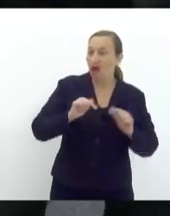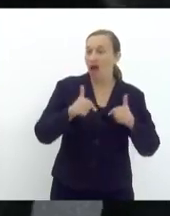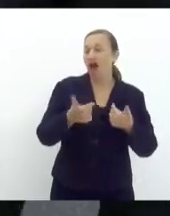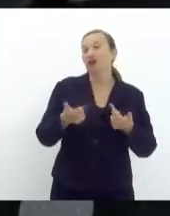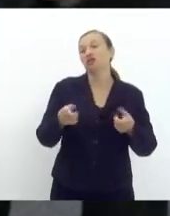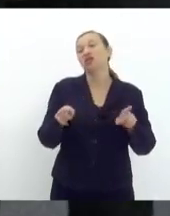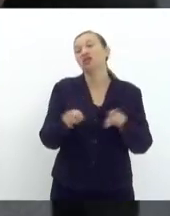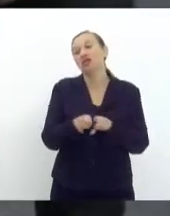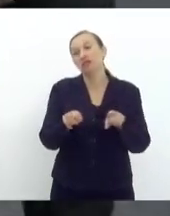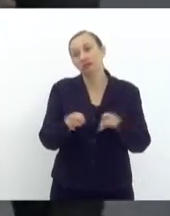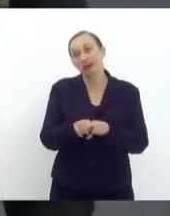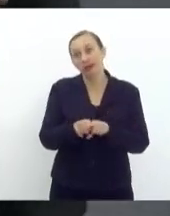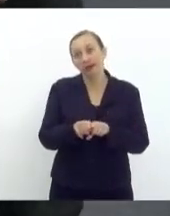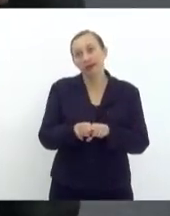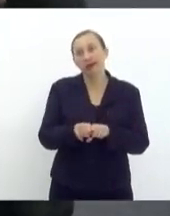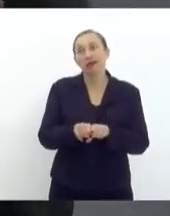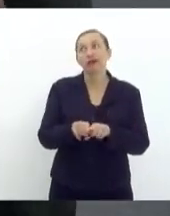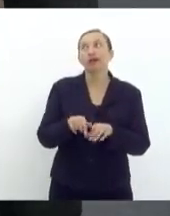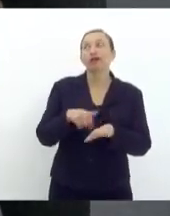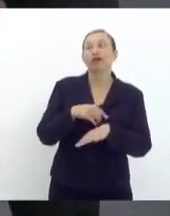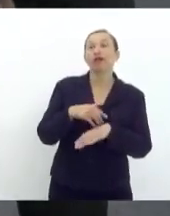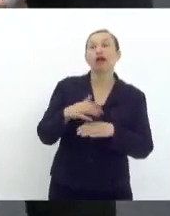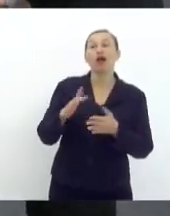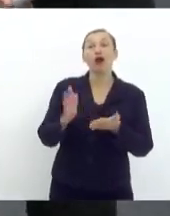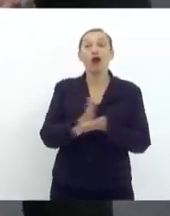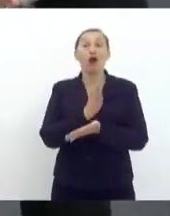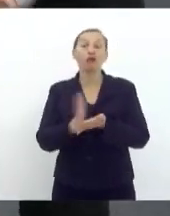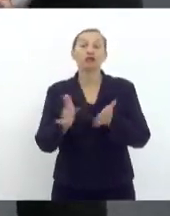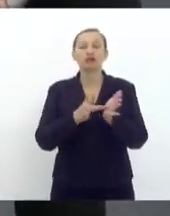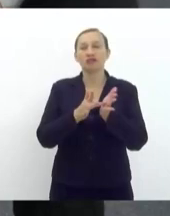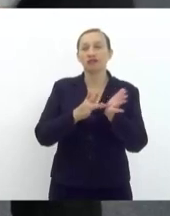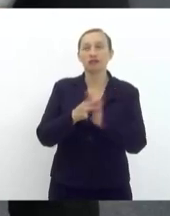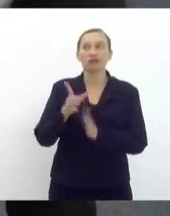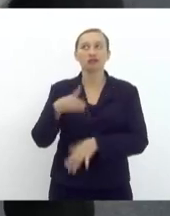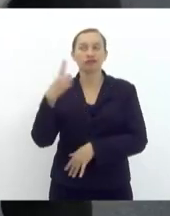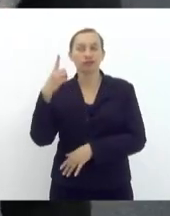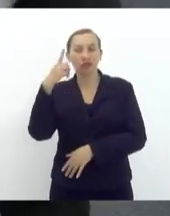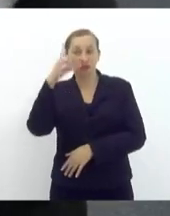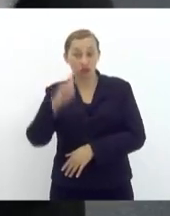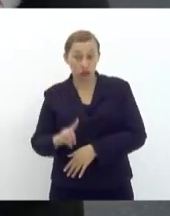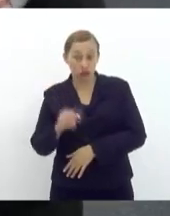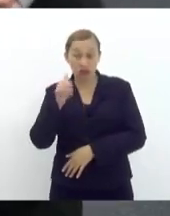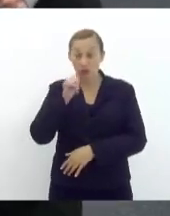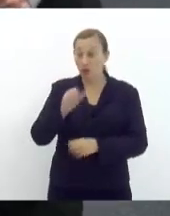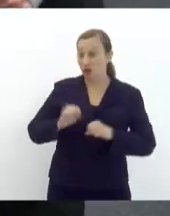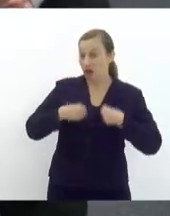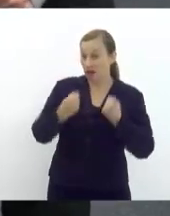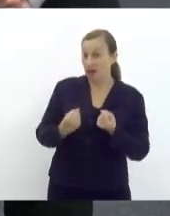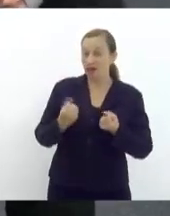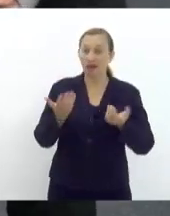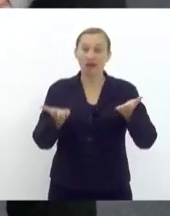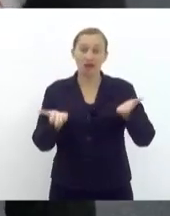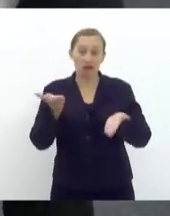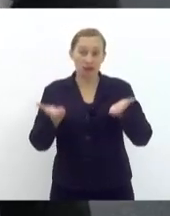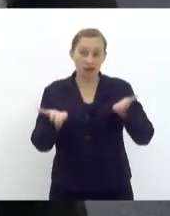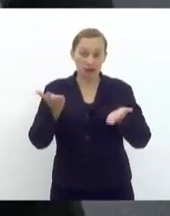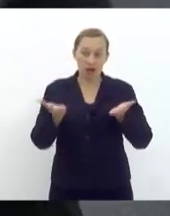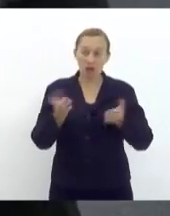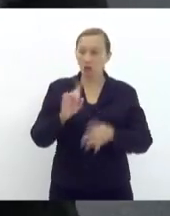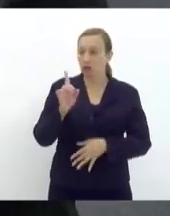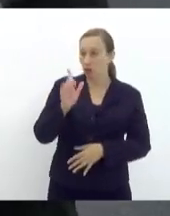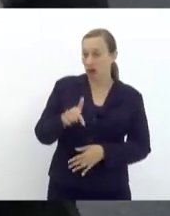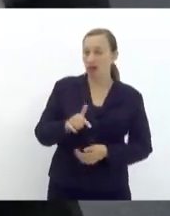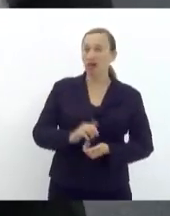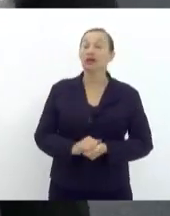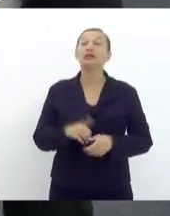também naqueles que fingem defendeu o direito das mulheres daqueles que finge ser equilibrado ser mediador quando não é